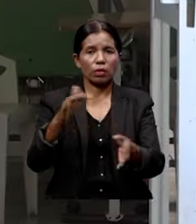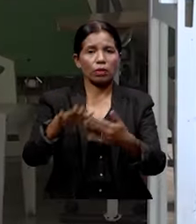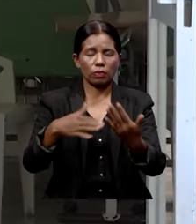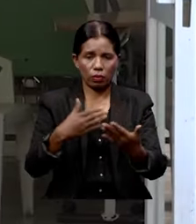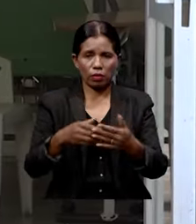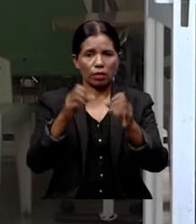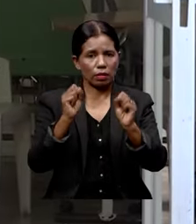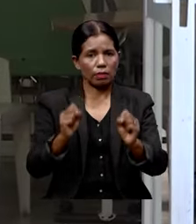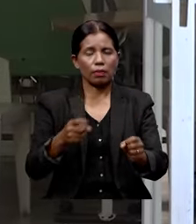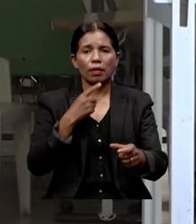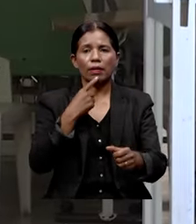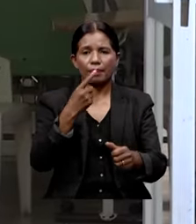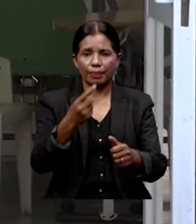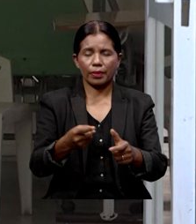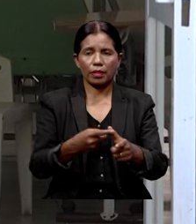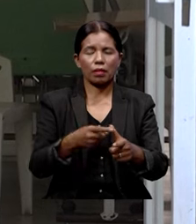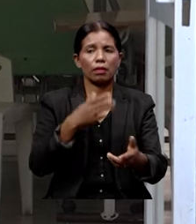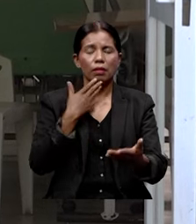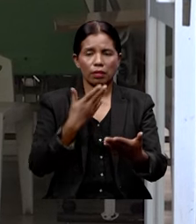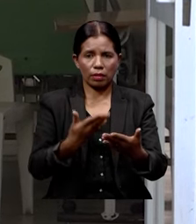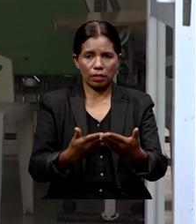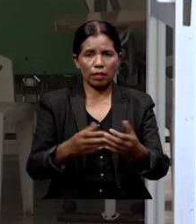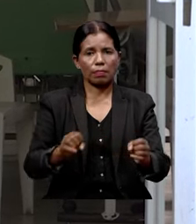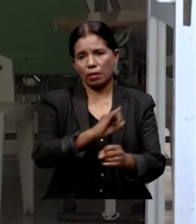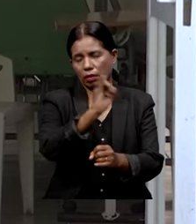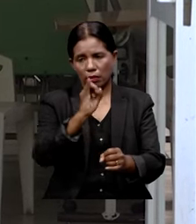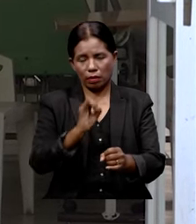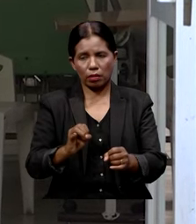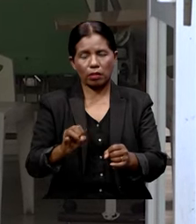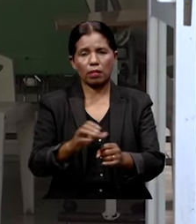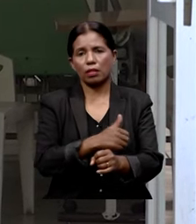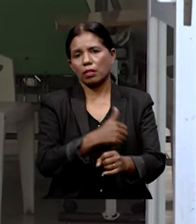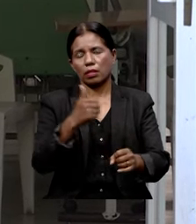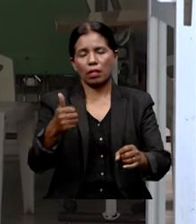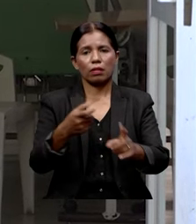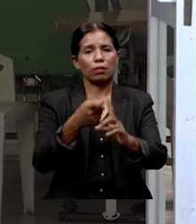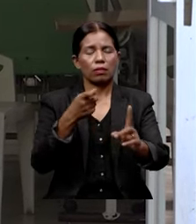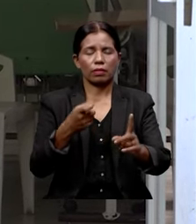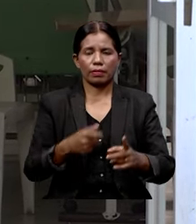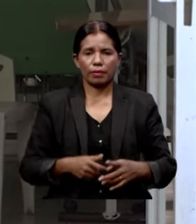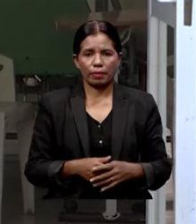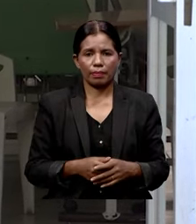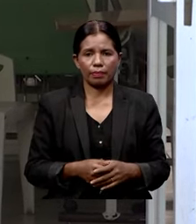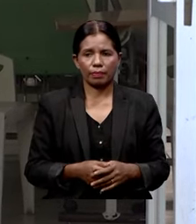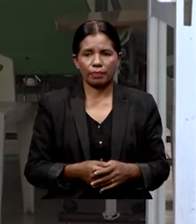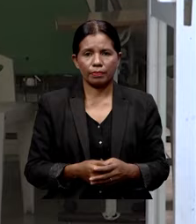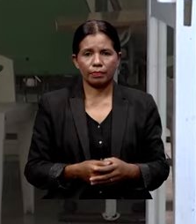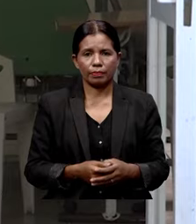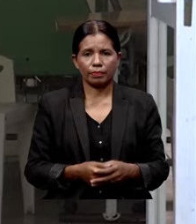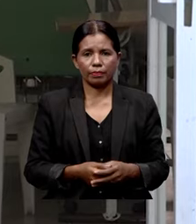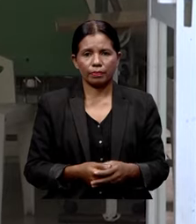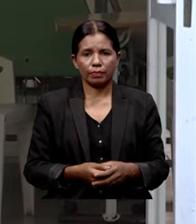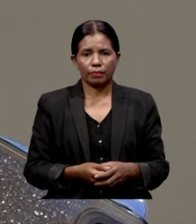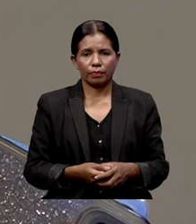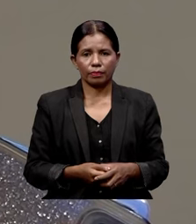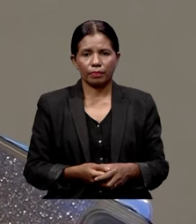halo atendimento ba komunidade ho kualidade no bele identifika komplikasang sira ho di bele evita sedu tasa mortalidade hatu halo kapasitasang ba